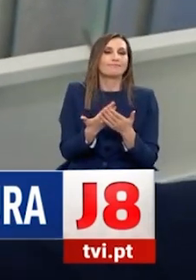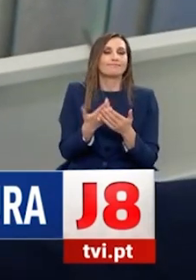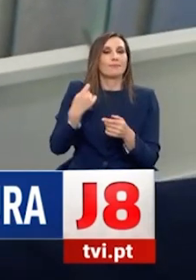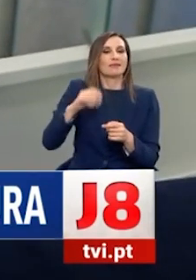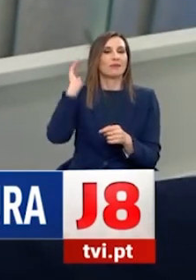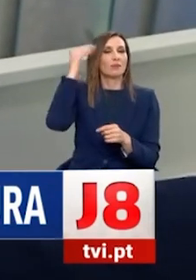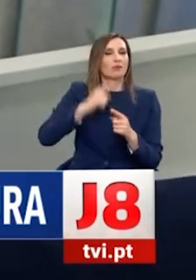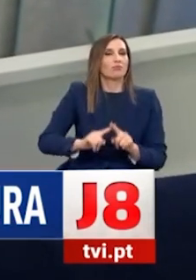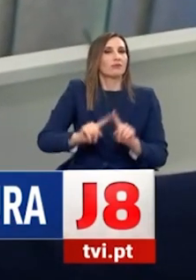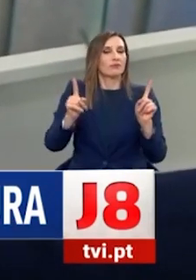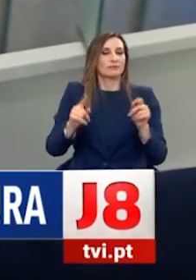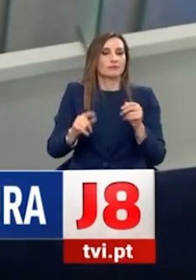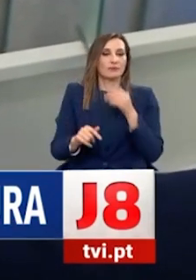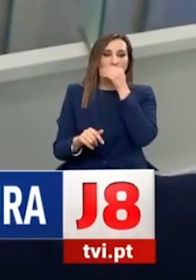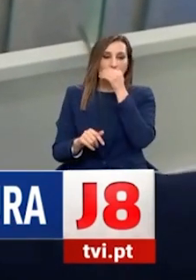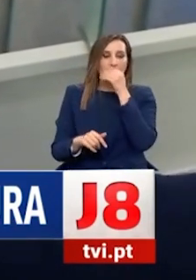e que projetos